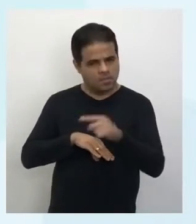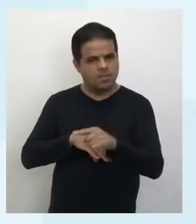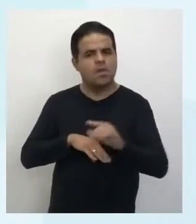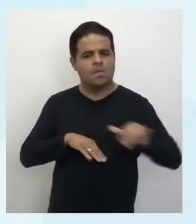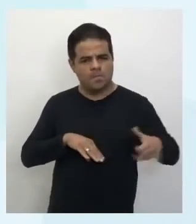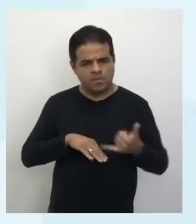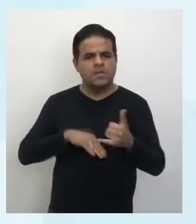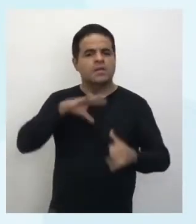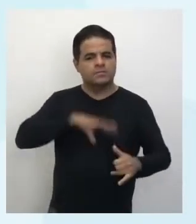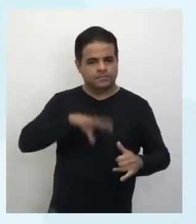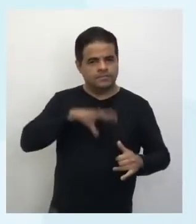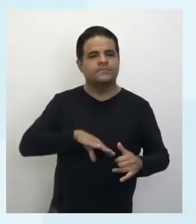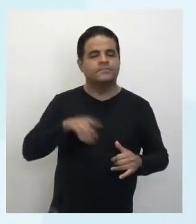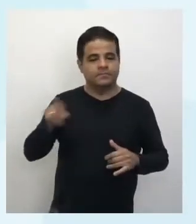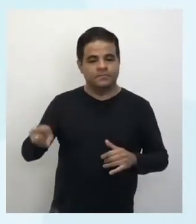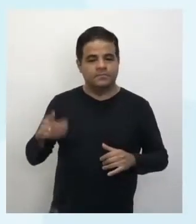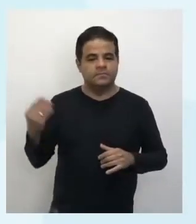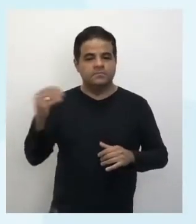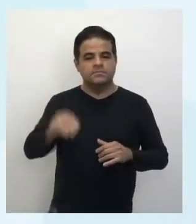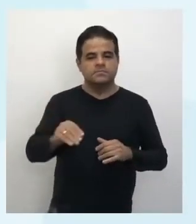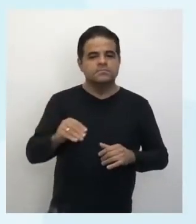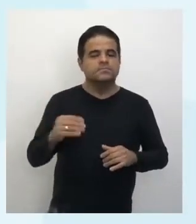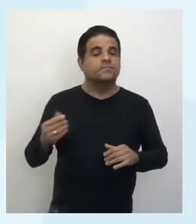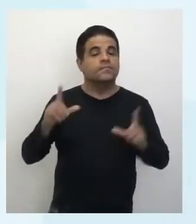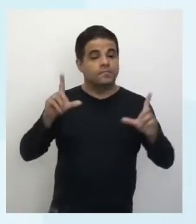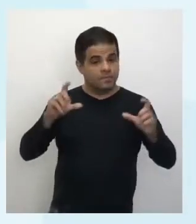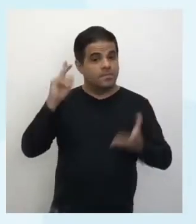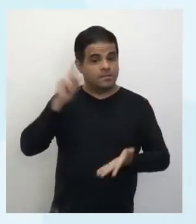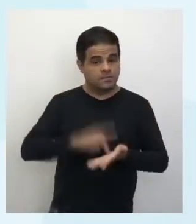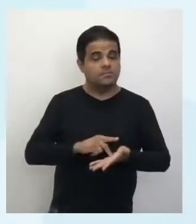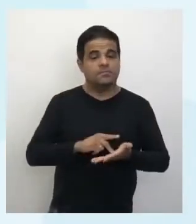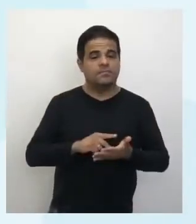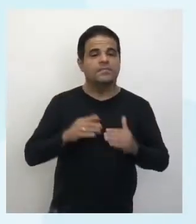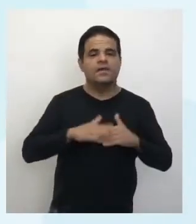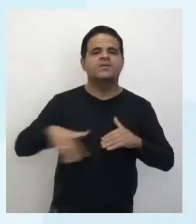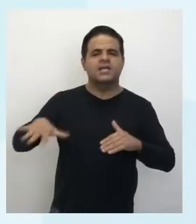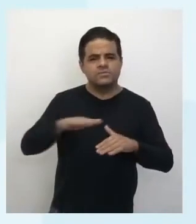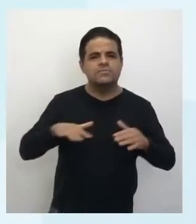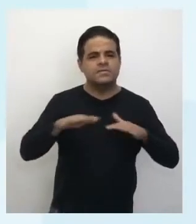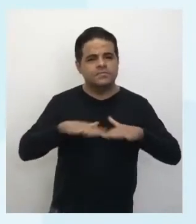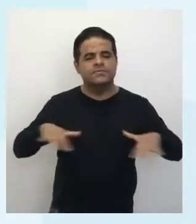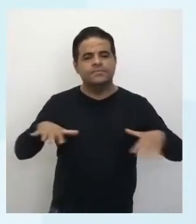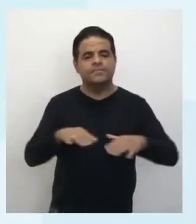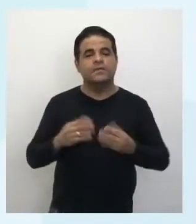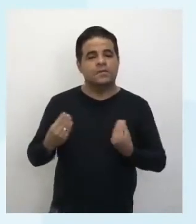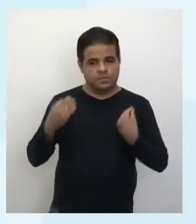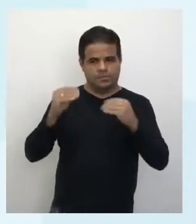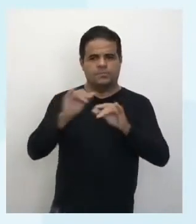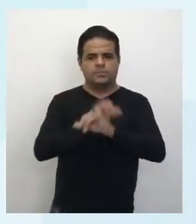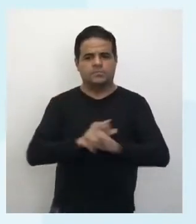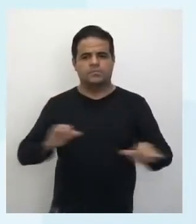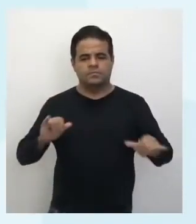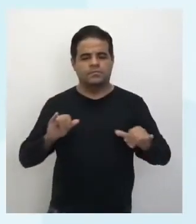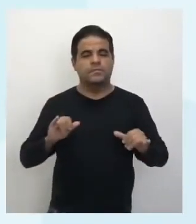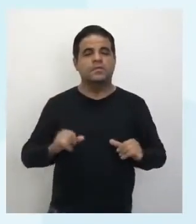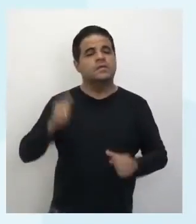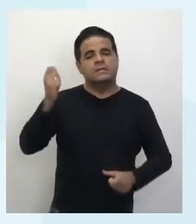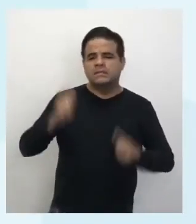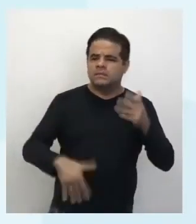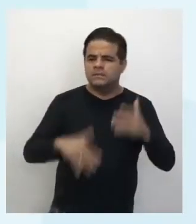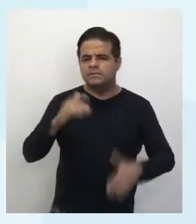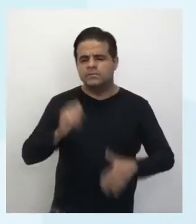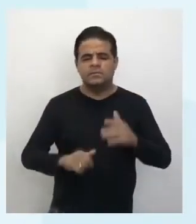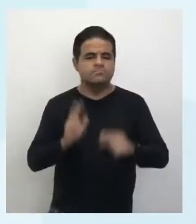aproveitando. Língua Portuguesa CMSP_EM, vou colocar a imagem original. Porque para publicar esta imagem, eu precisava falar com